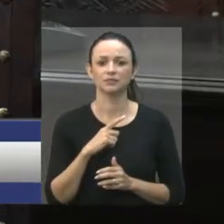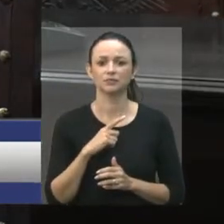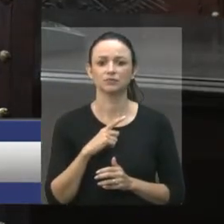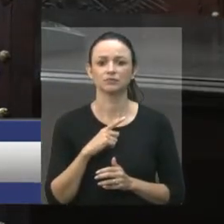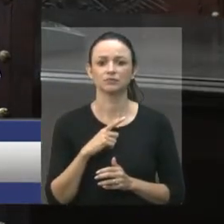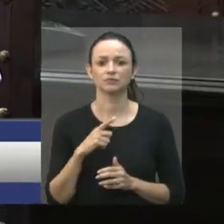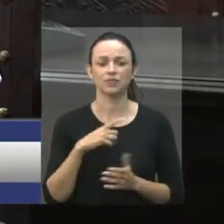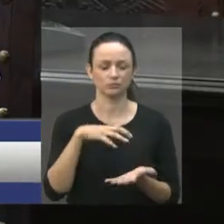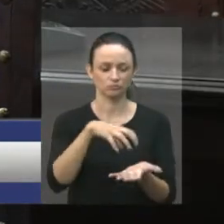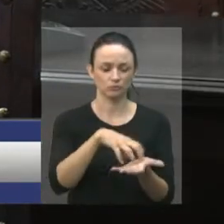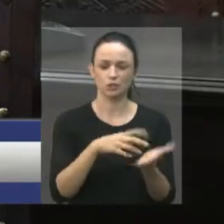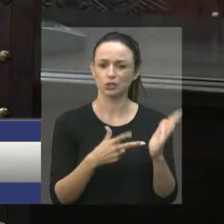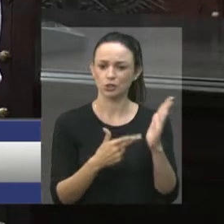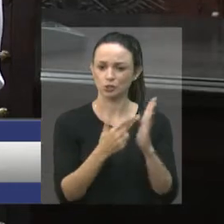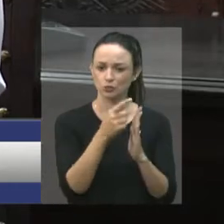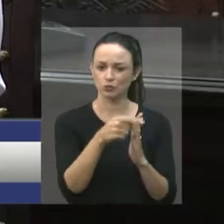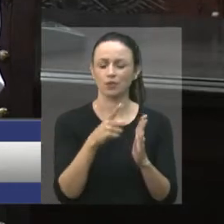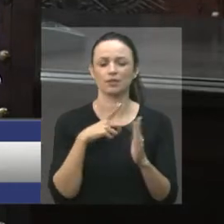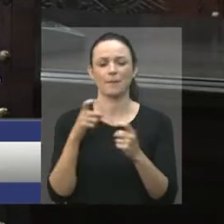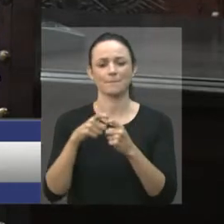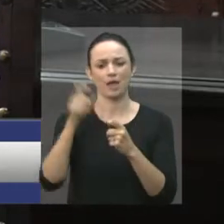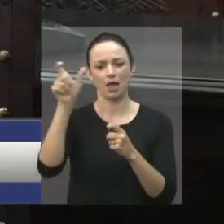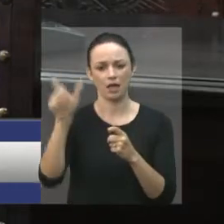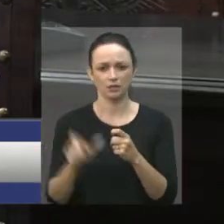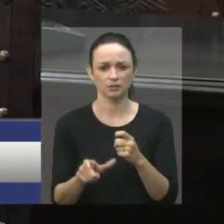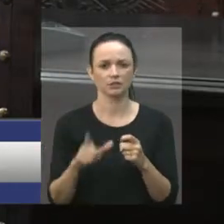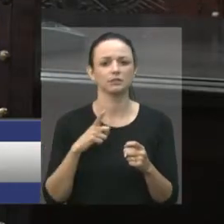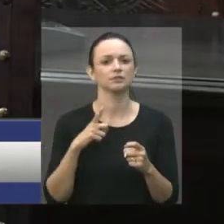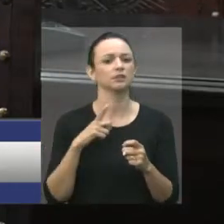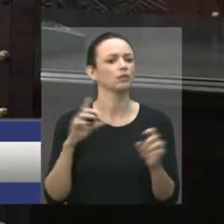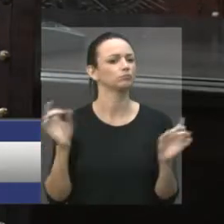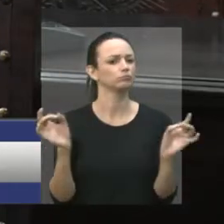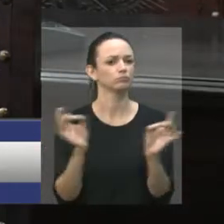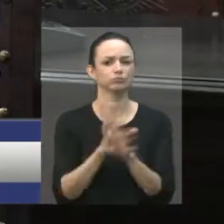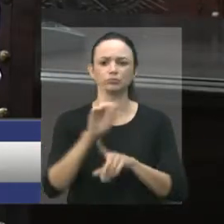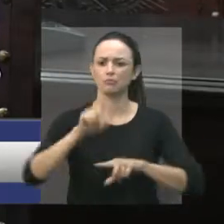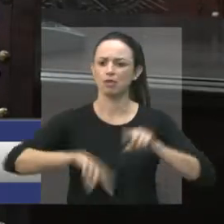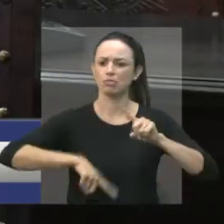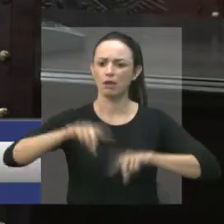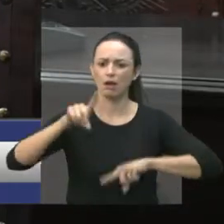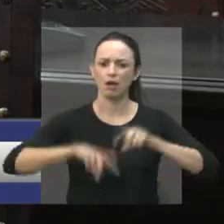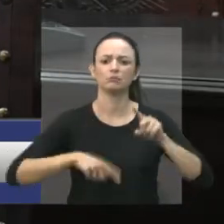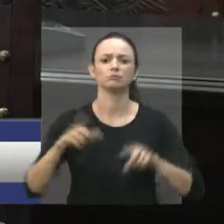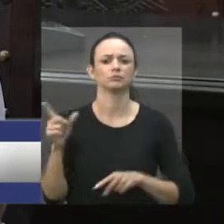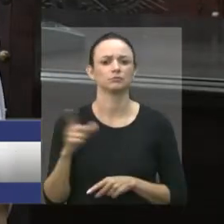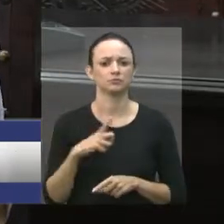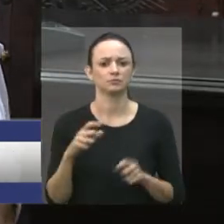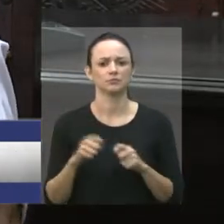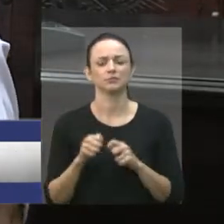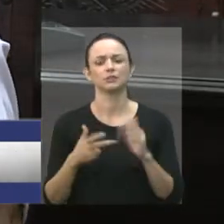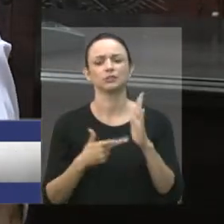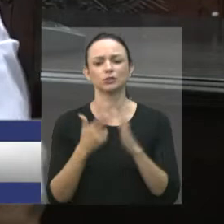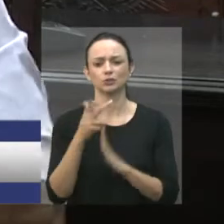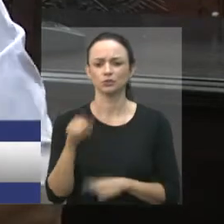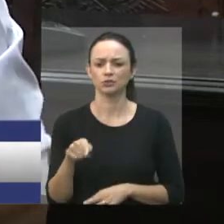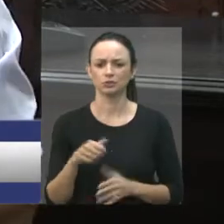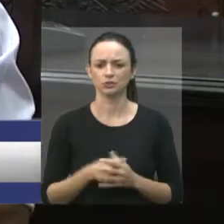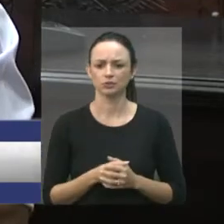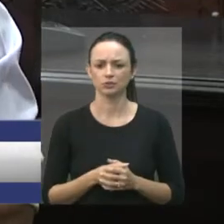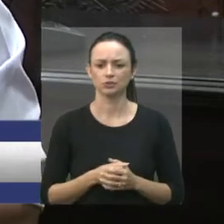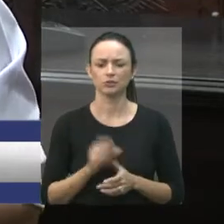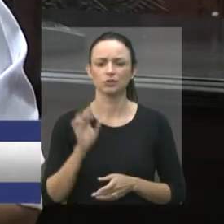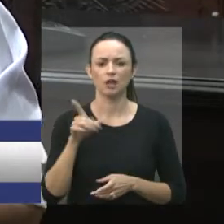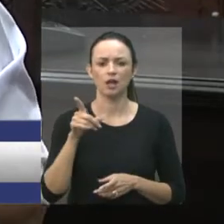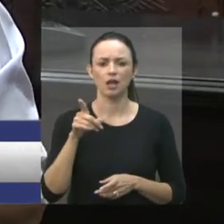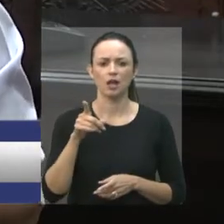centro cirúrgico, tem o médico, tem todo o equipamento, tem tudo pronto para fazer a cirurgia eletiva, e a